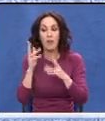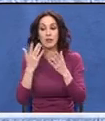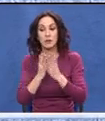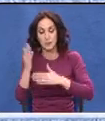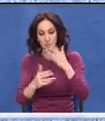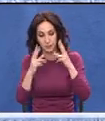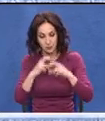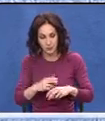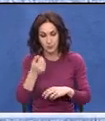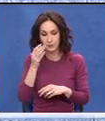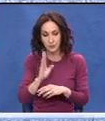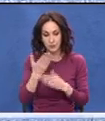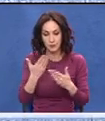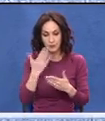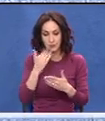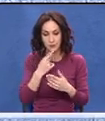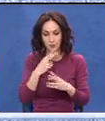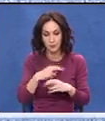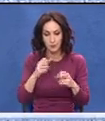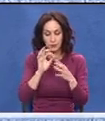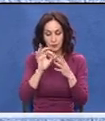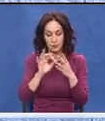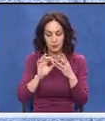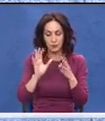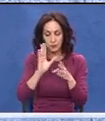e a polícia judiciária vai tentar apurar todos os contornos deste crime